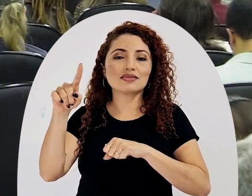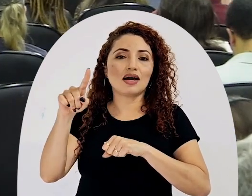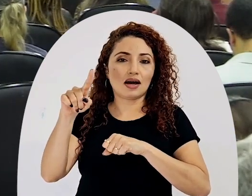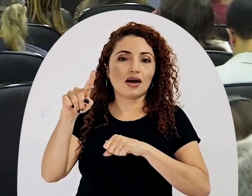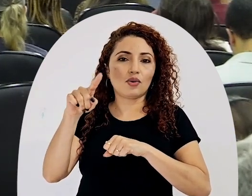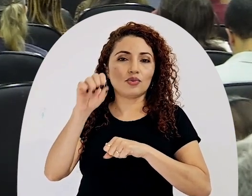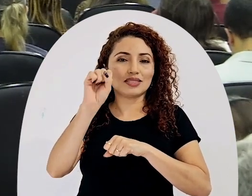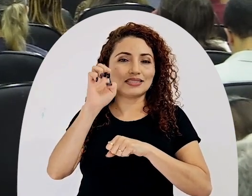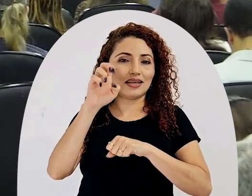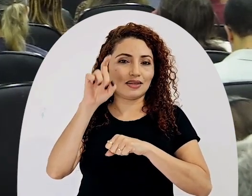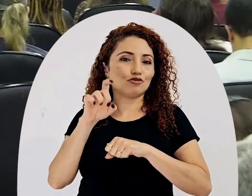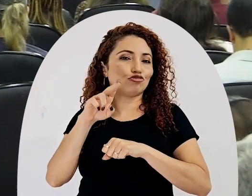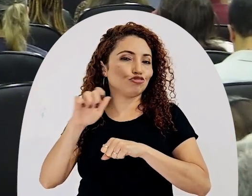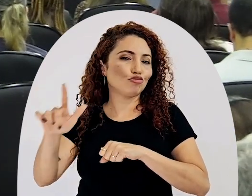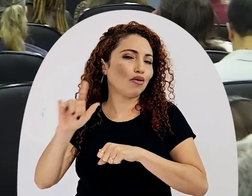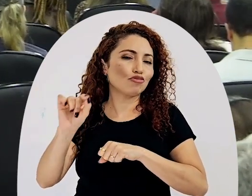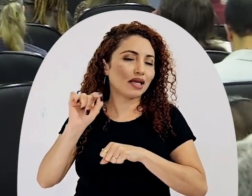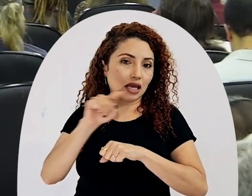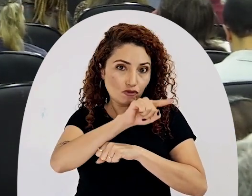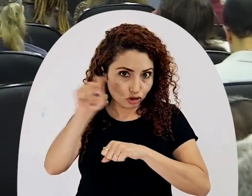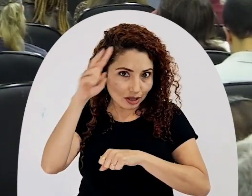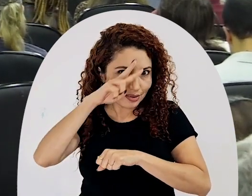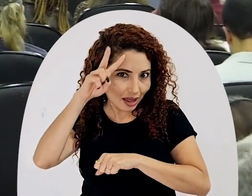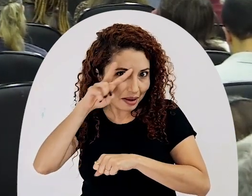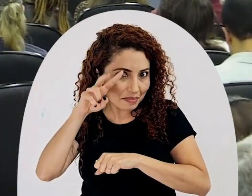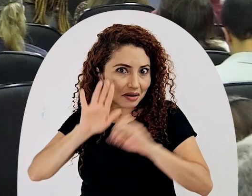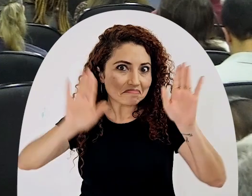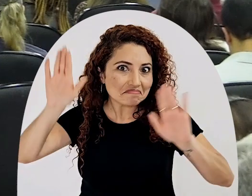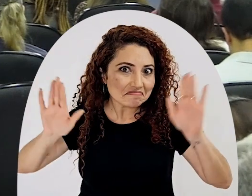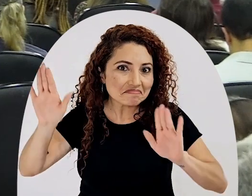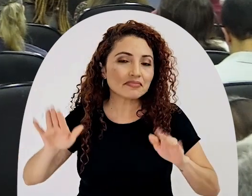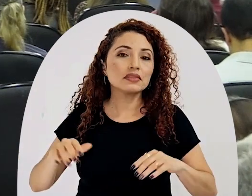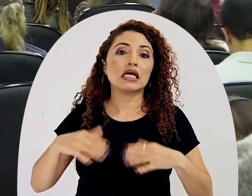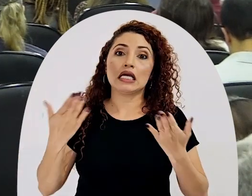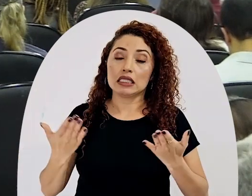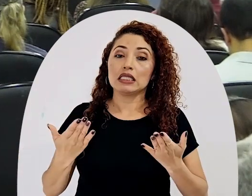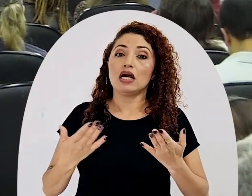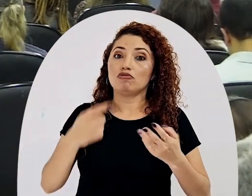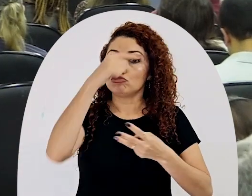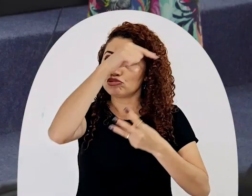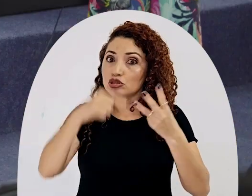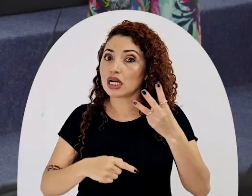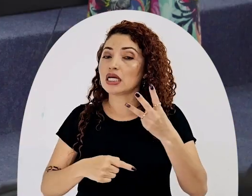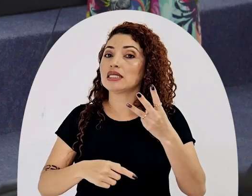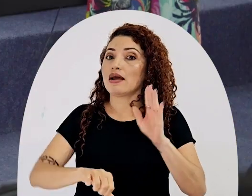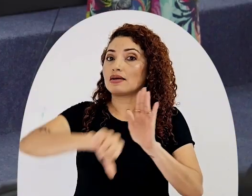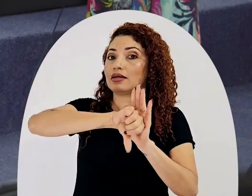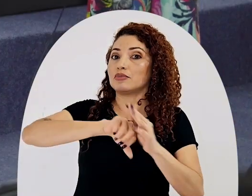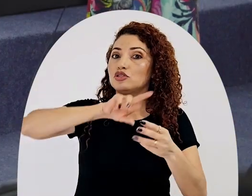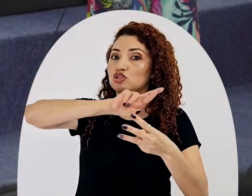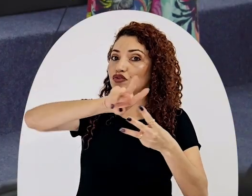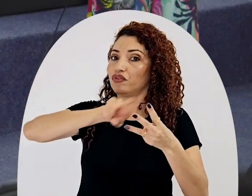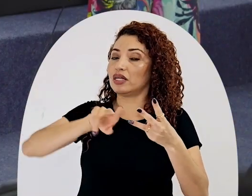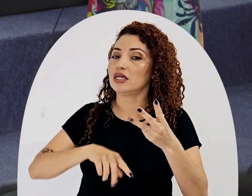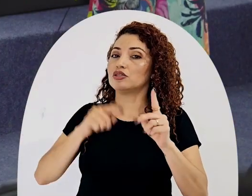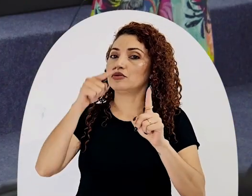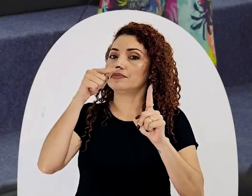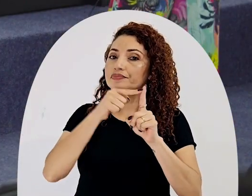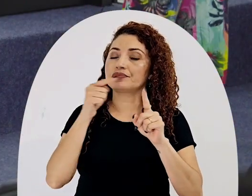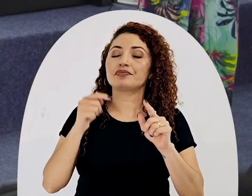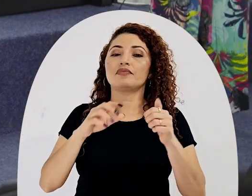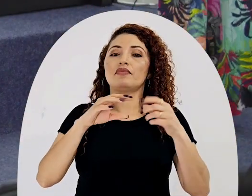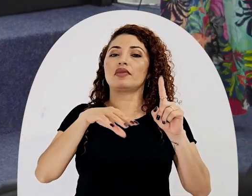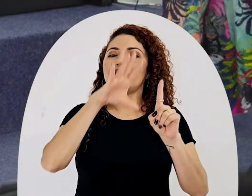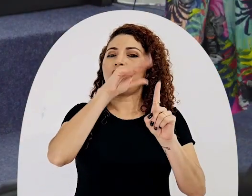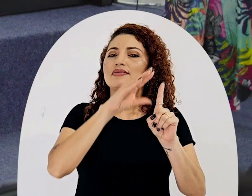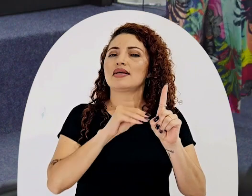eu ter um pouquinho a noção. E nós falamos que são crimes diferentes, né? O assédio é o que a gente entende